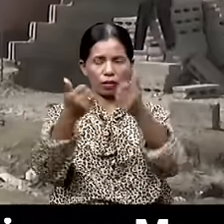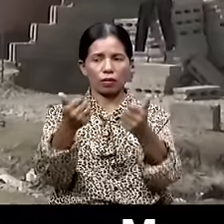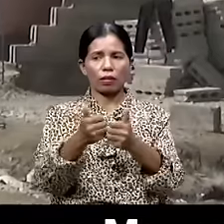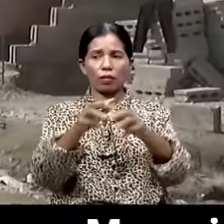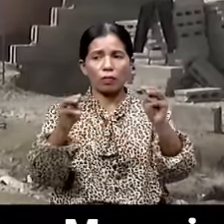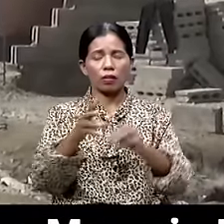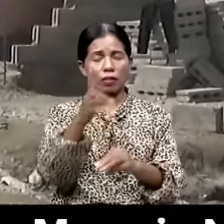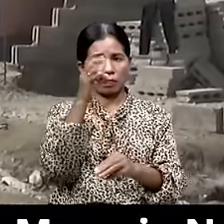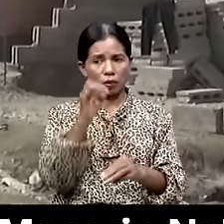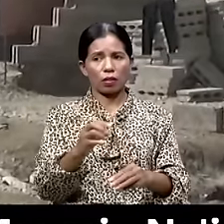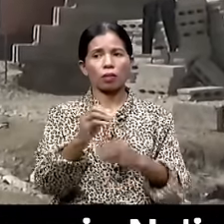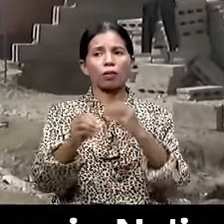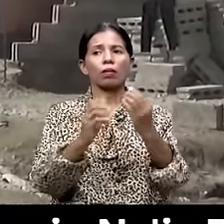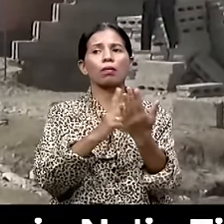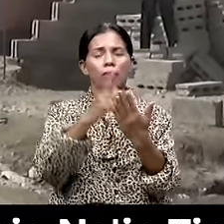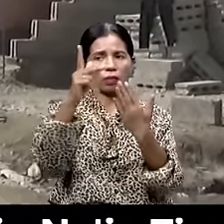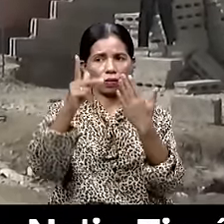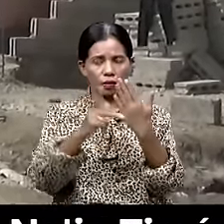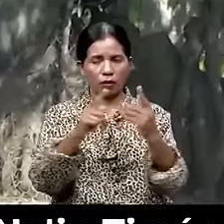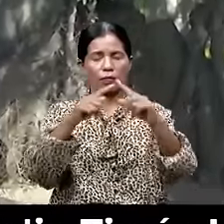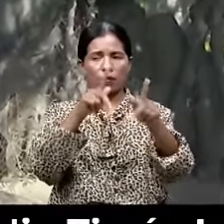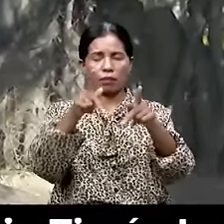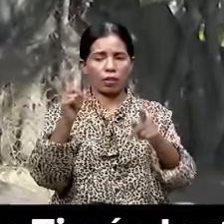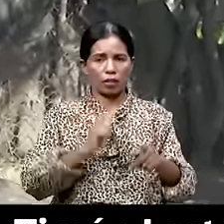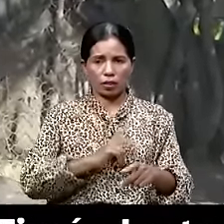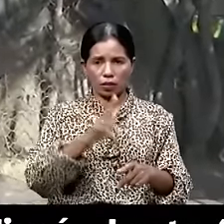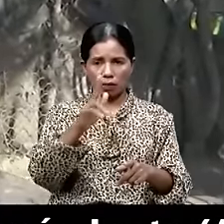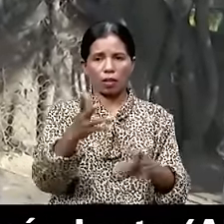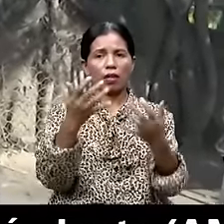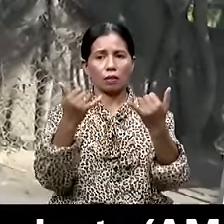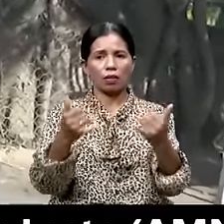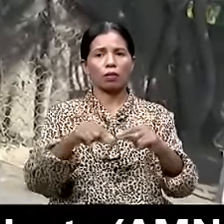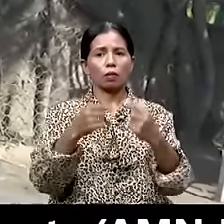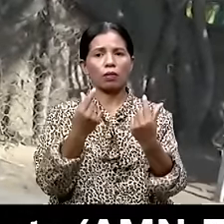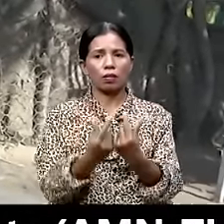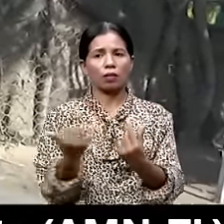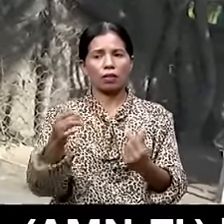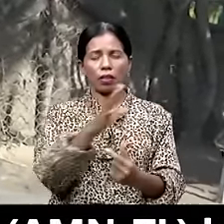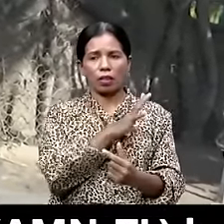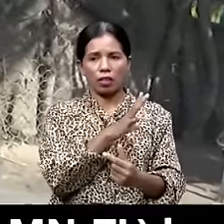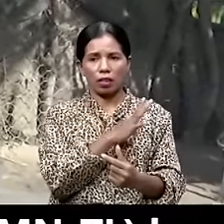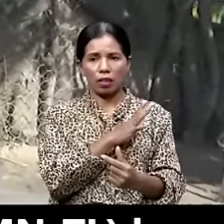dili kono ba programa de espejo administrativa ba komunidade i hatas tolu da daune ekipa konjunta se hen hela